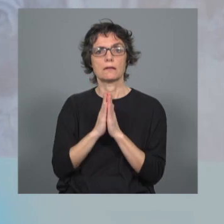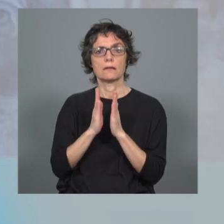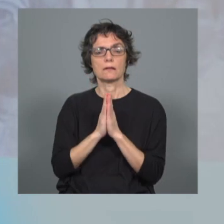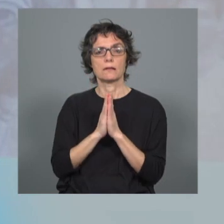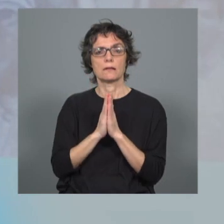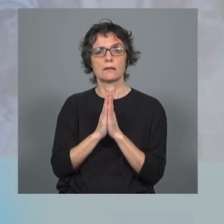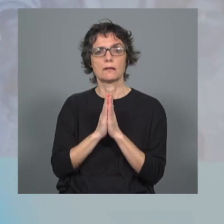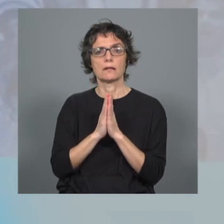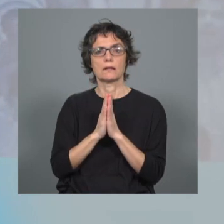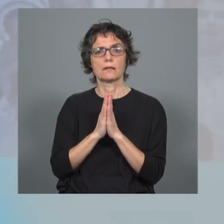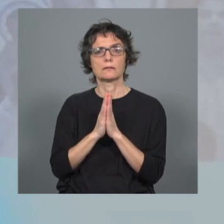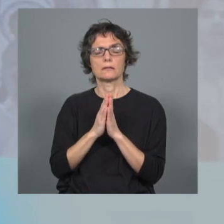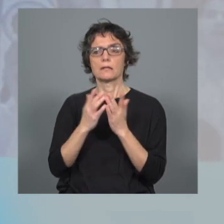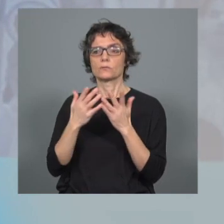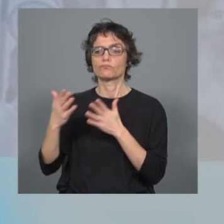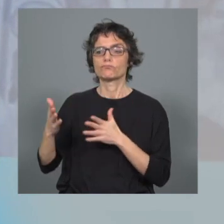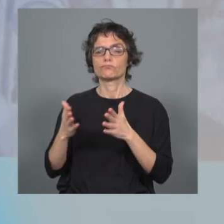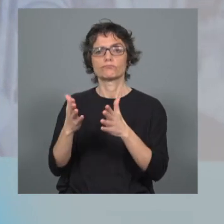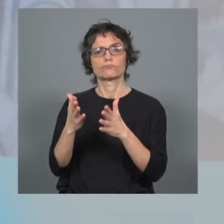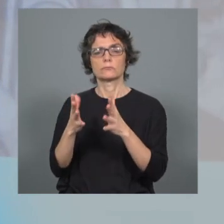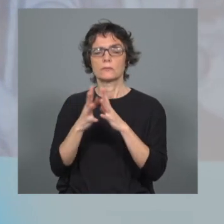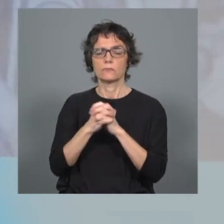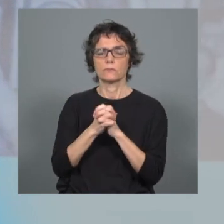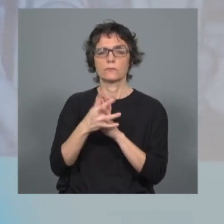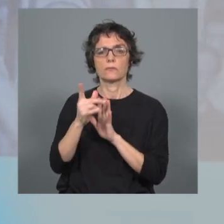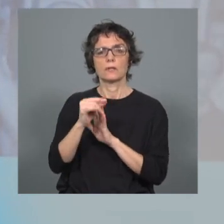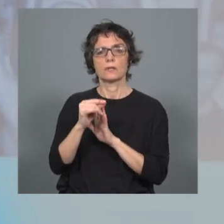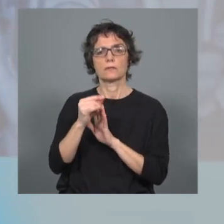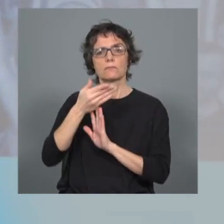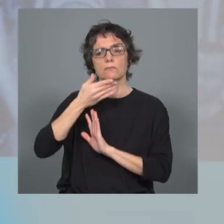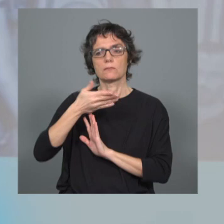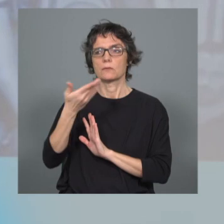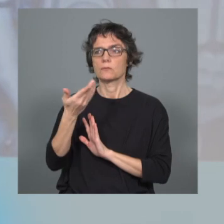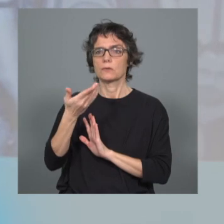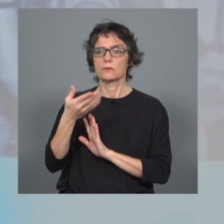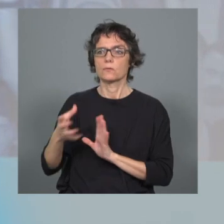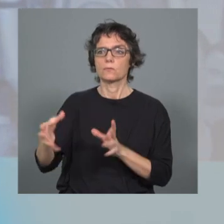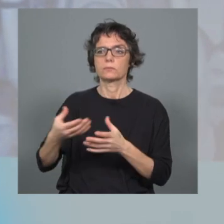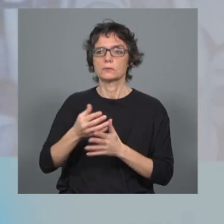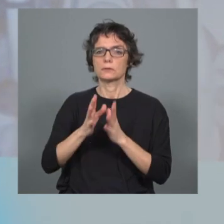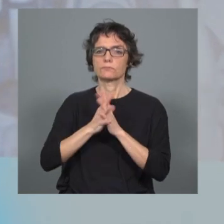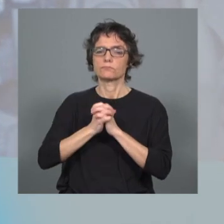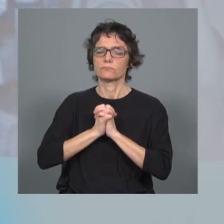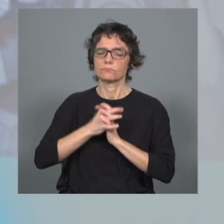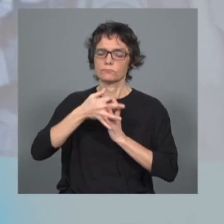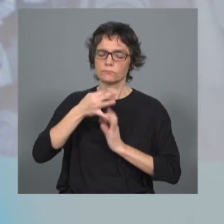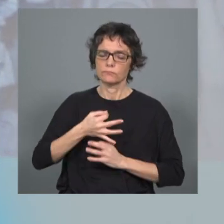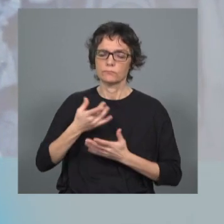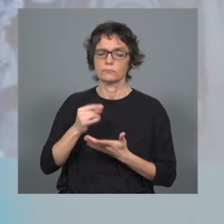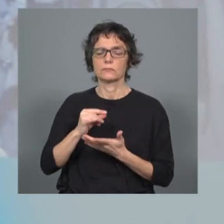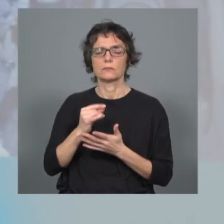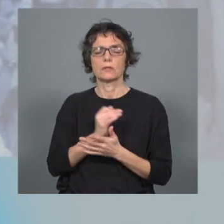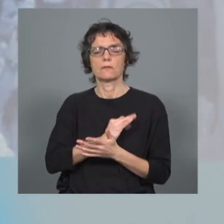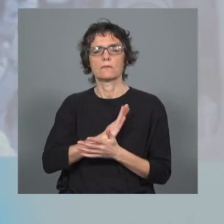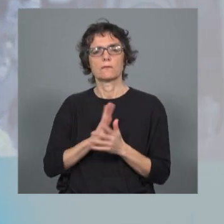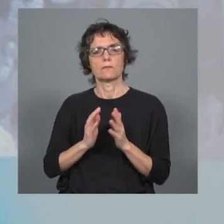da liturgia, também na experiência crente, como núcleo da fé cristã,